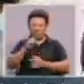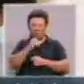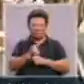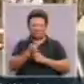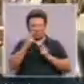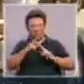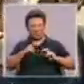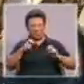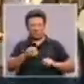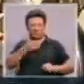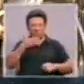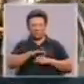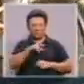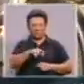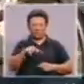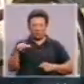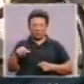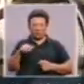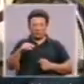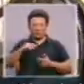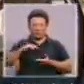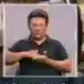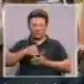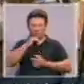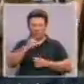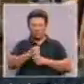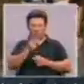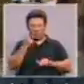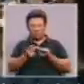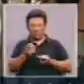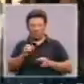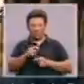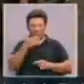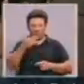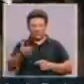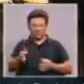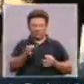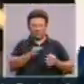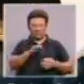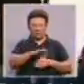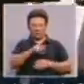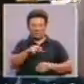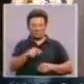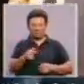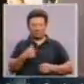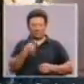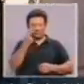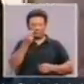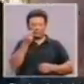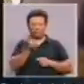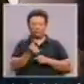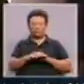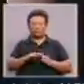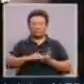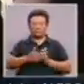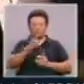precoce desta doença e este exame permite que foi precisamente podemos diagnosticar de uma forma precoce essa doença vamos a ver como é